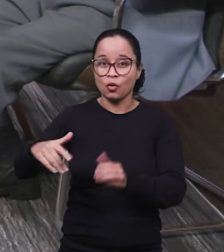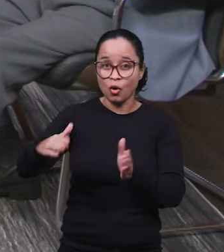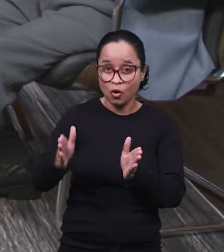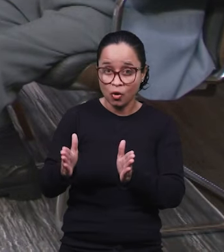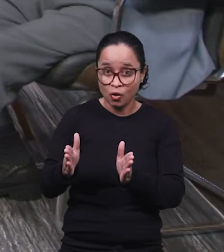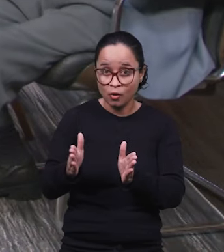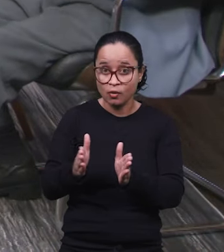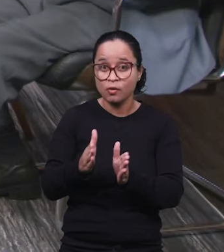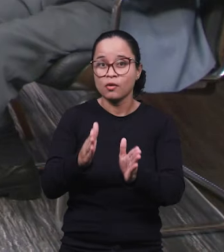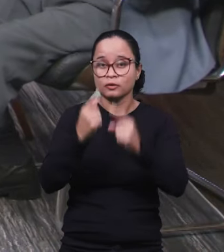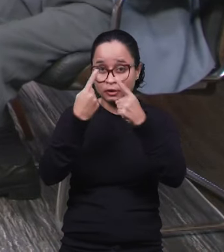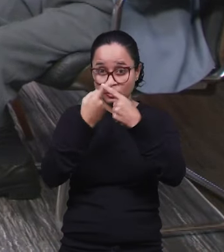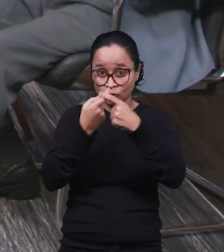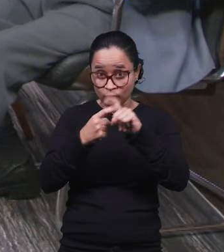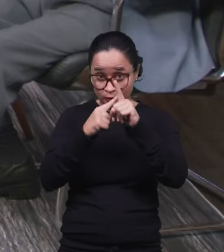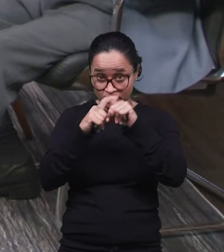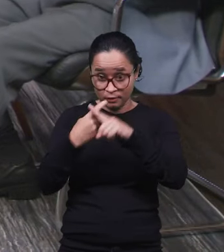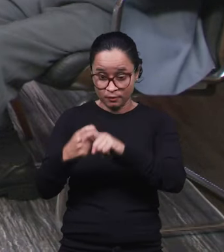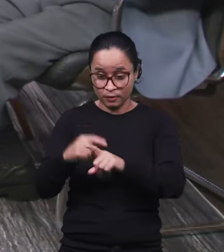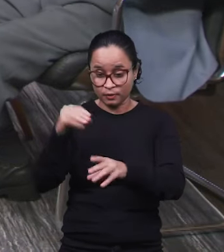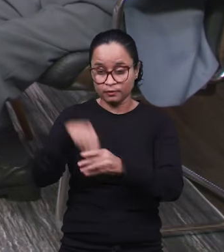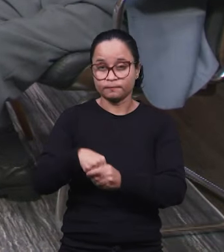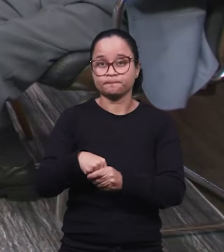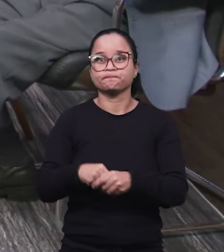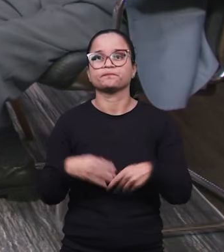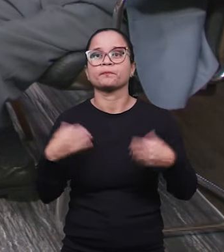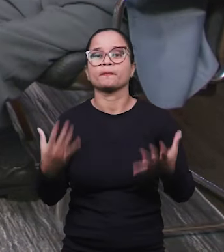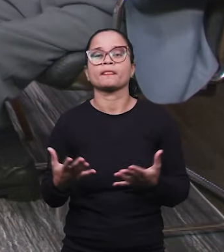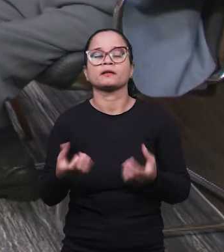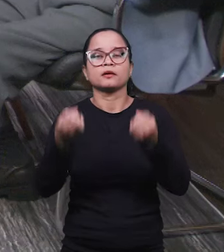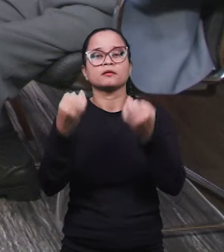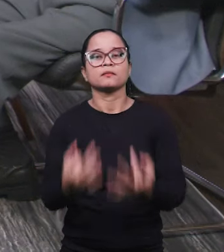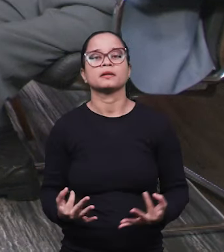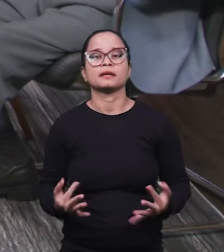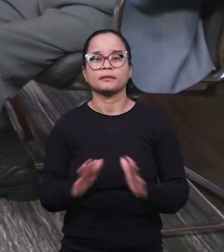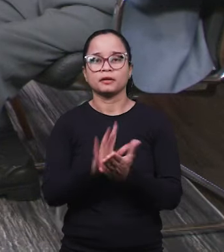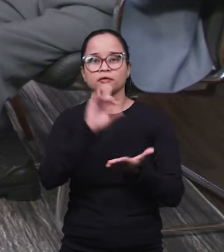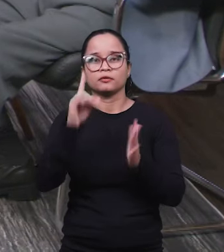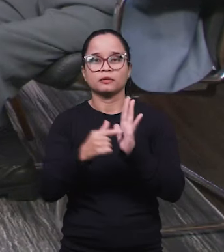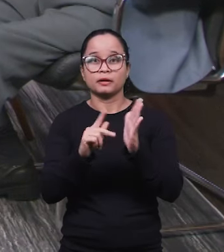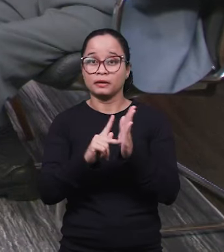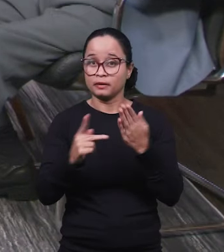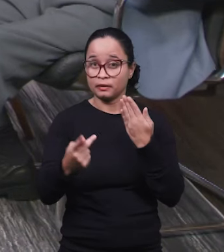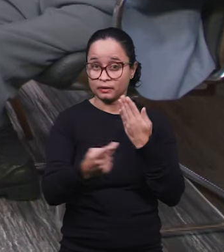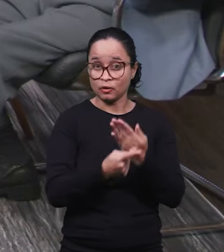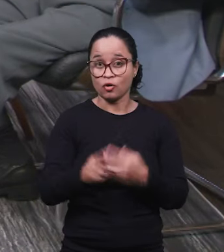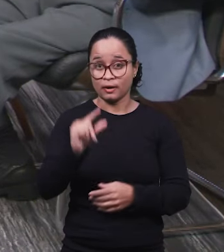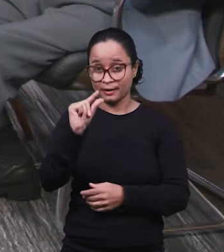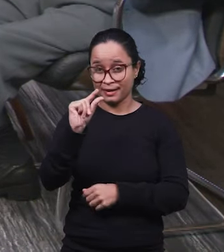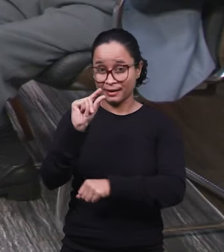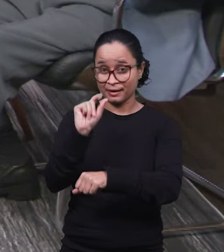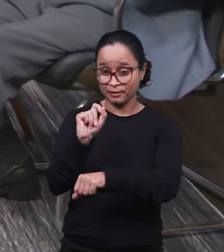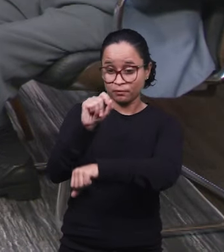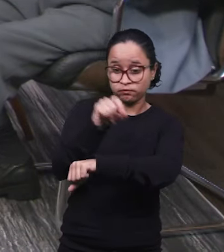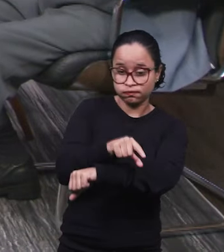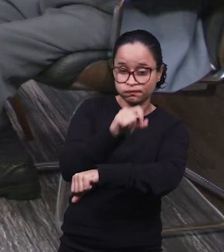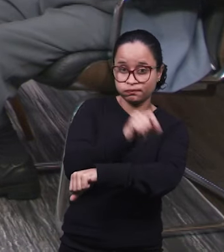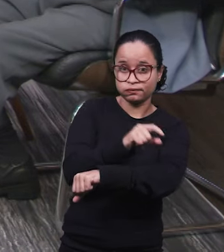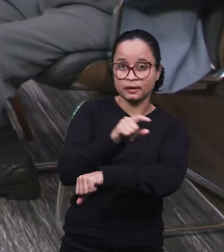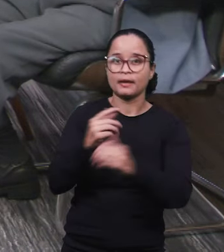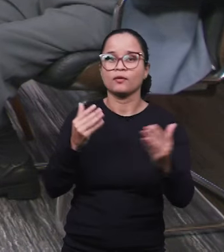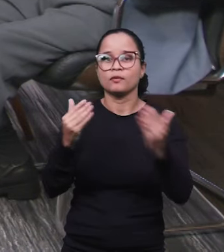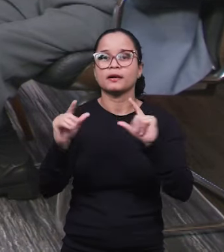isso? A Bíblia diz claramente, quando fala a respeito das parábolas, ela esclarece claramente. A semente é a palavra